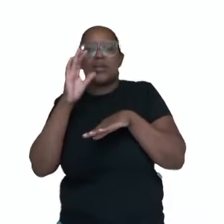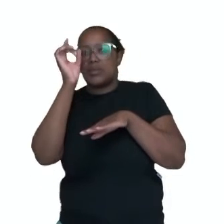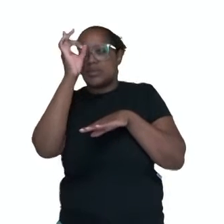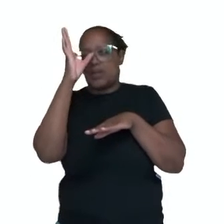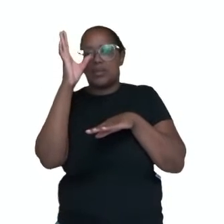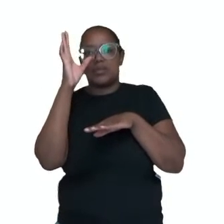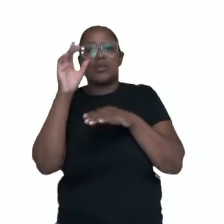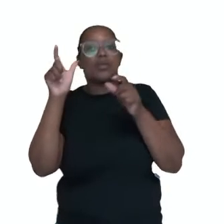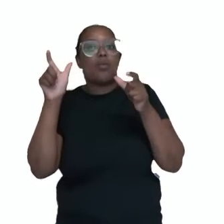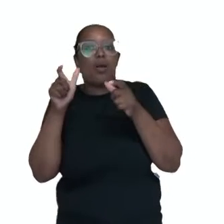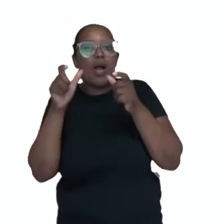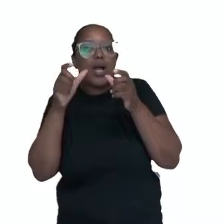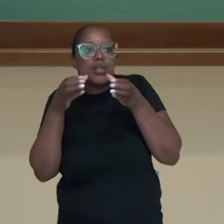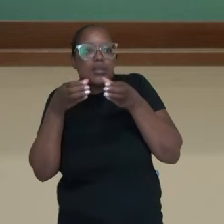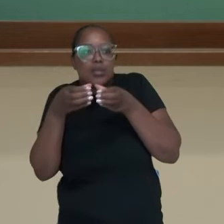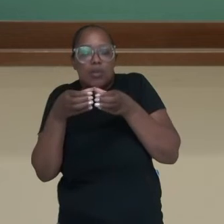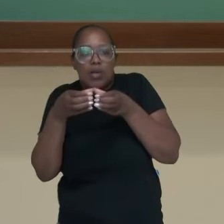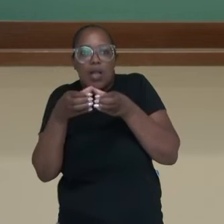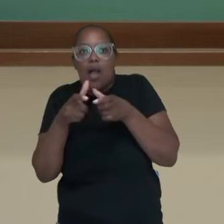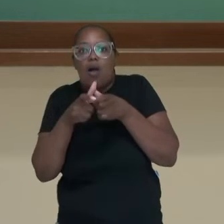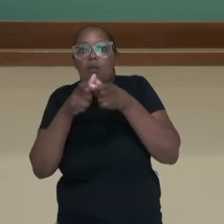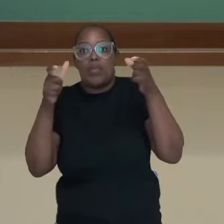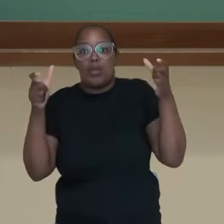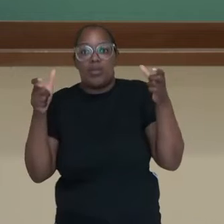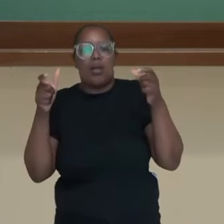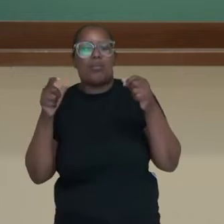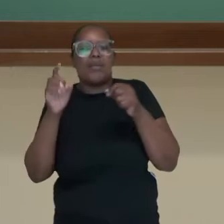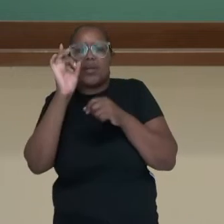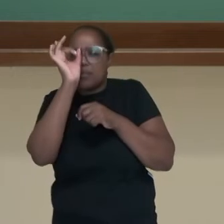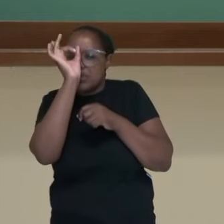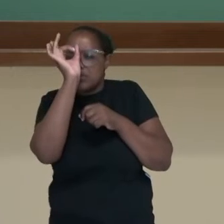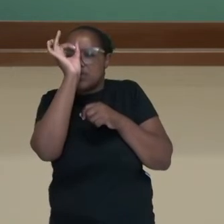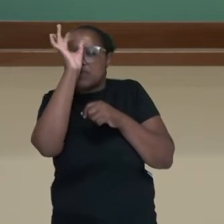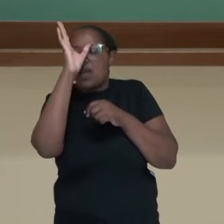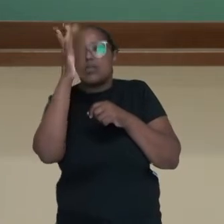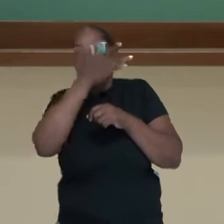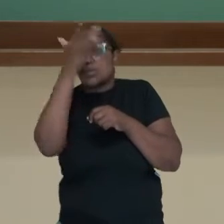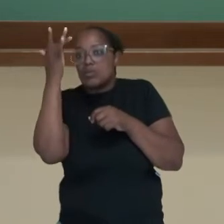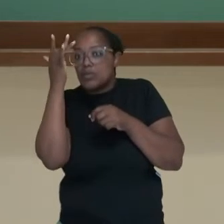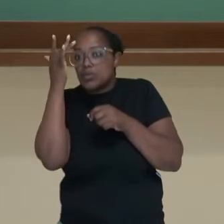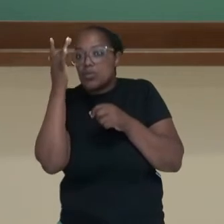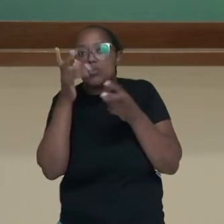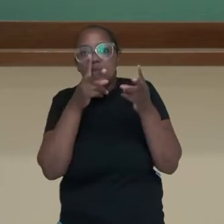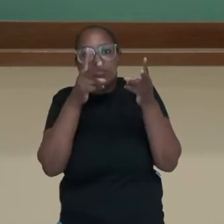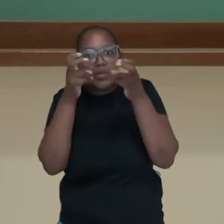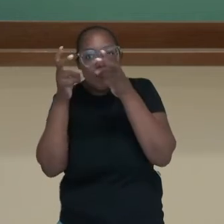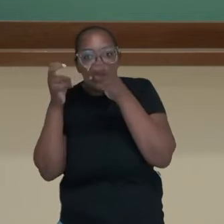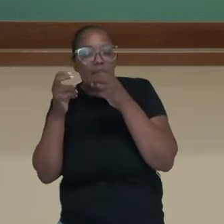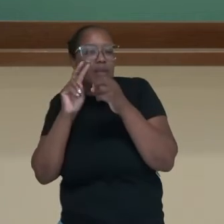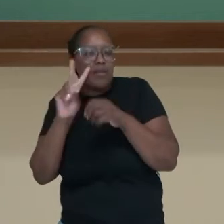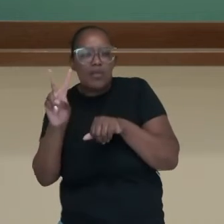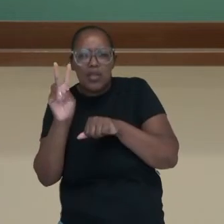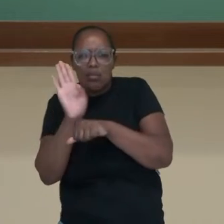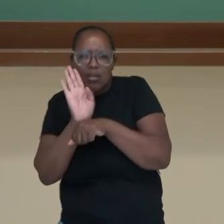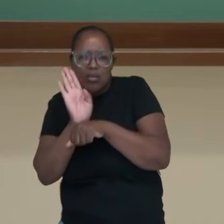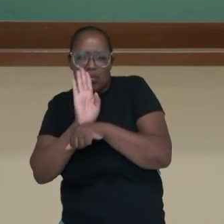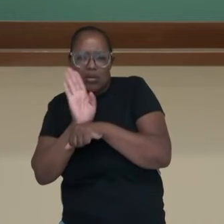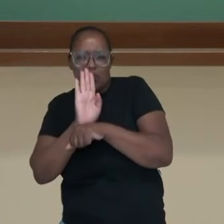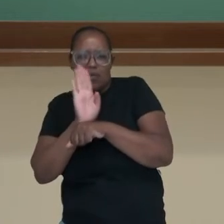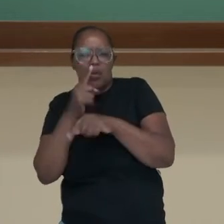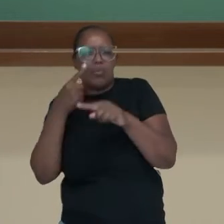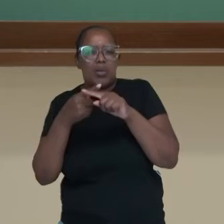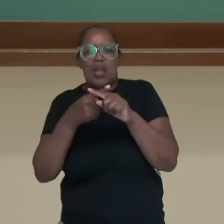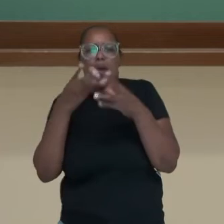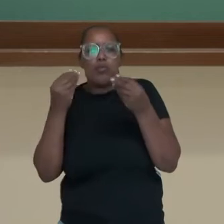elas aumentaram um pouquinho de tamanho para facilitar quem assistia ao jogo, porque é um jogo muito rápido, muito